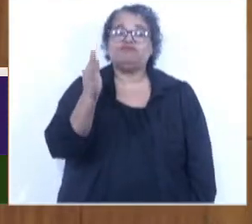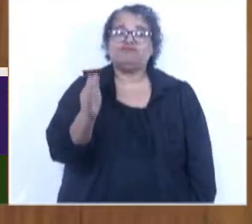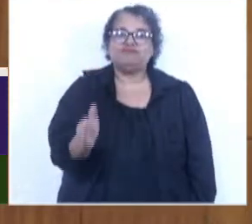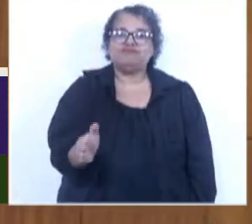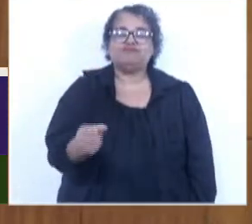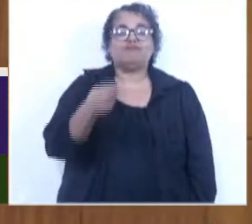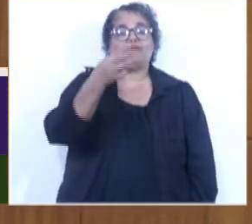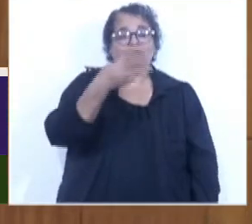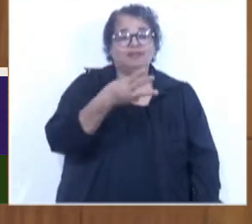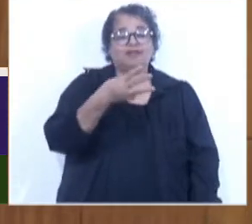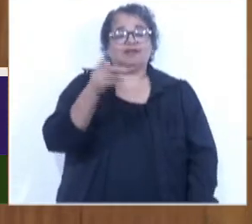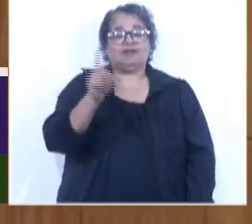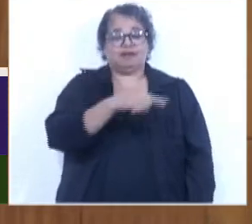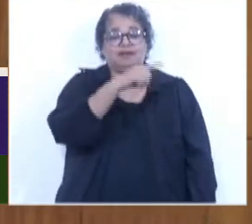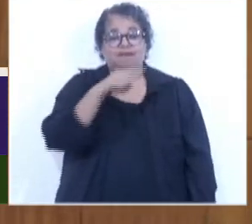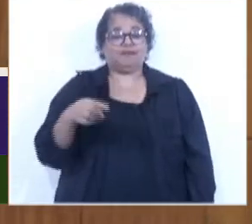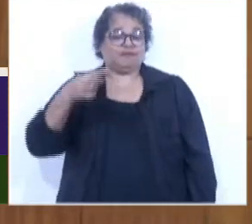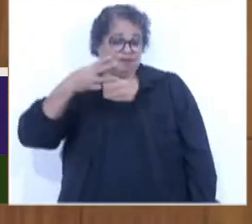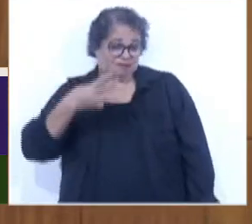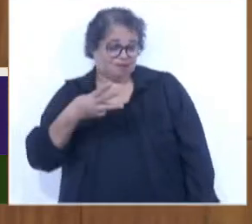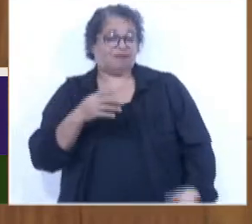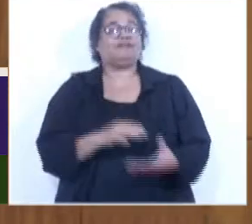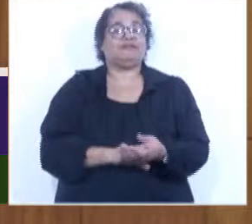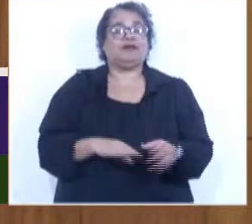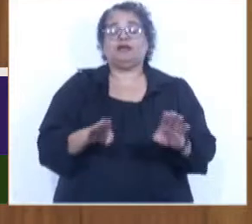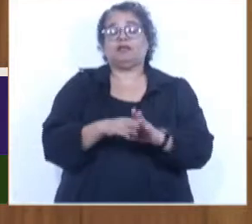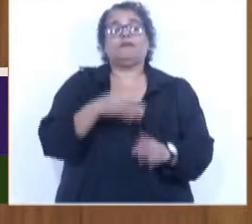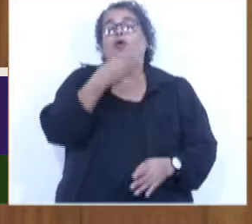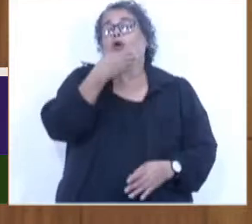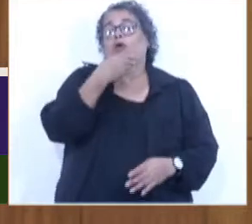3 feminino e o masculino vice-campeão